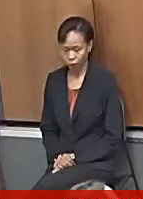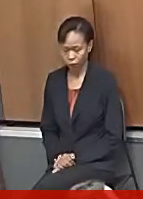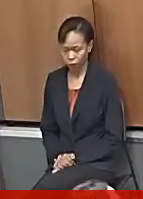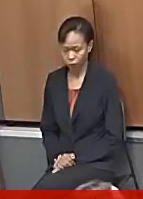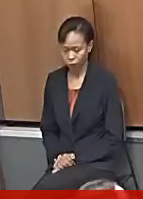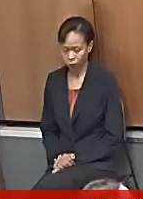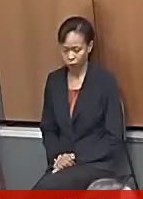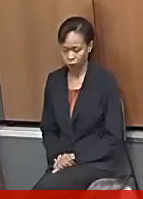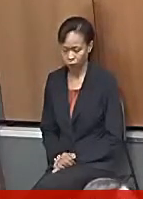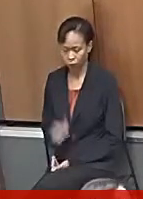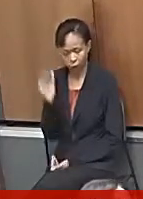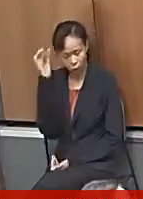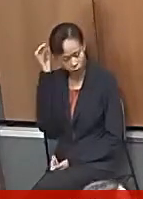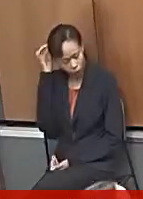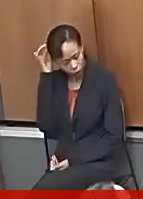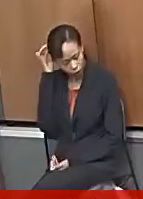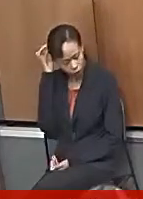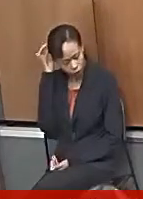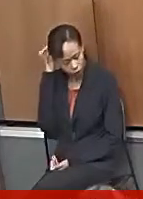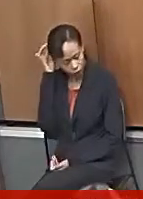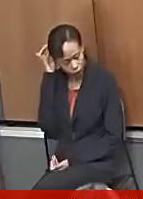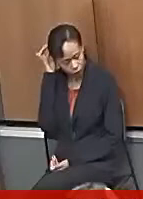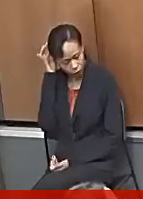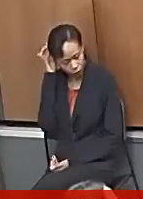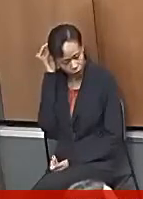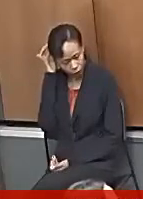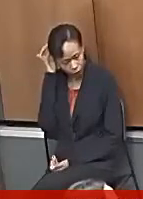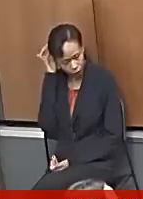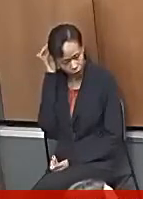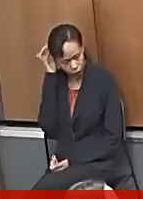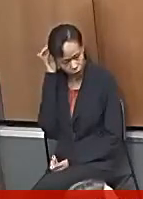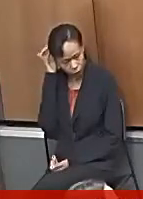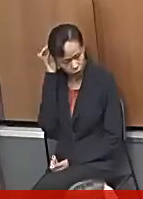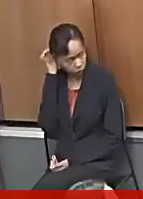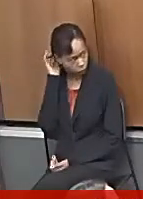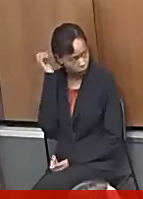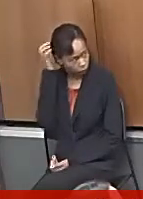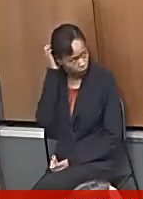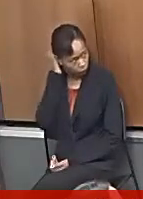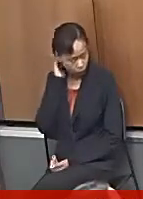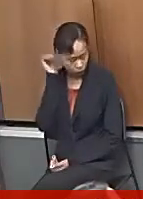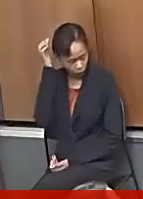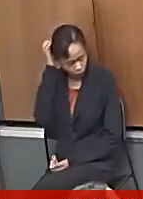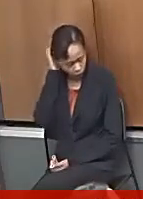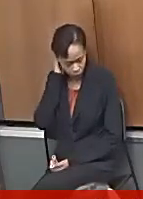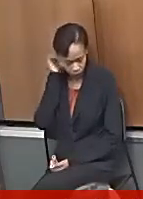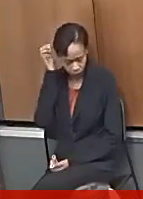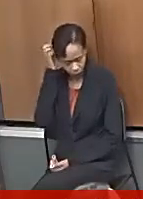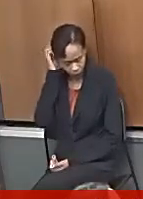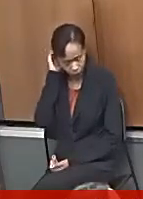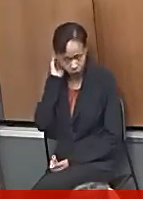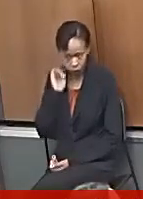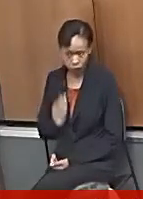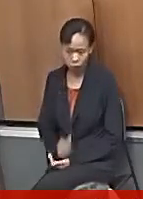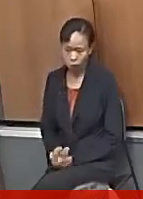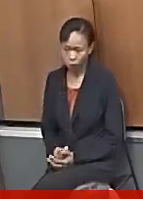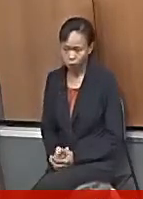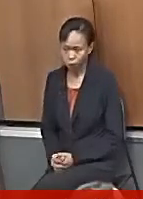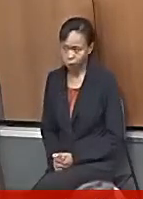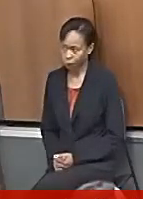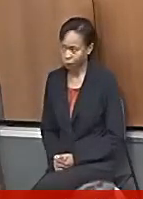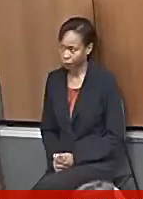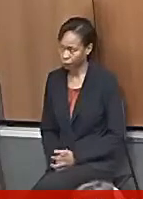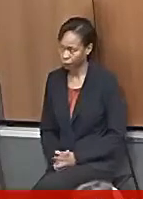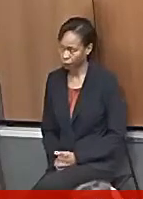autor de pantaleão portela projeto de lei 1008 de 2019 da denominação a escola estadual de educação infantil